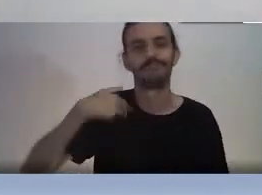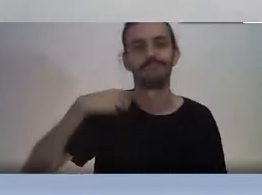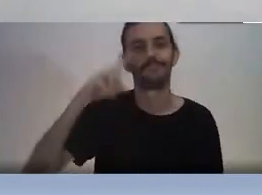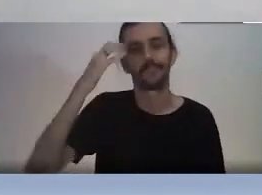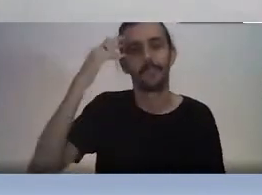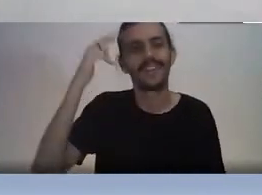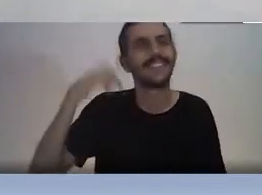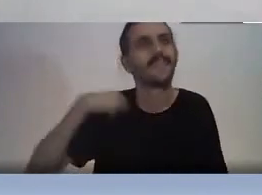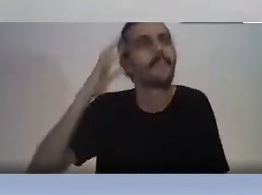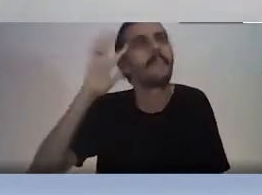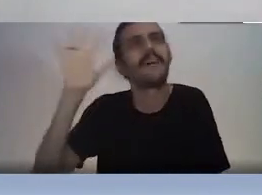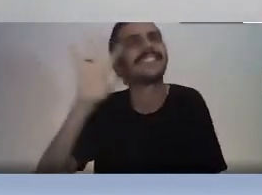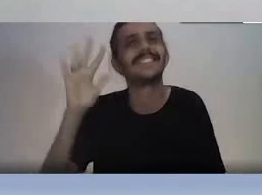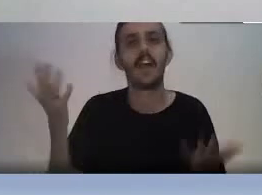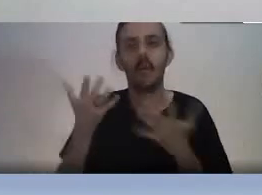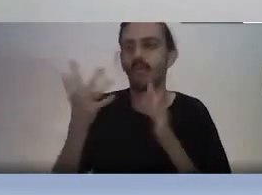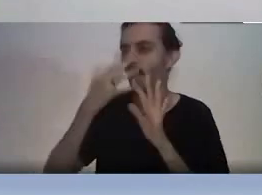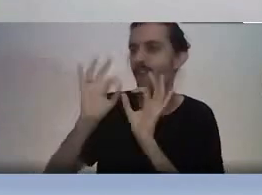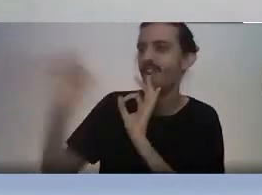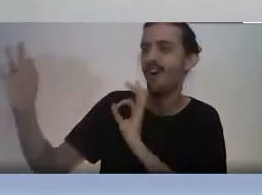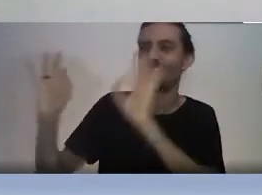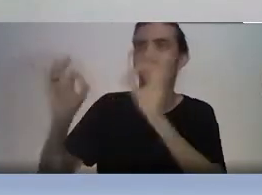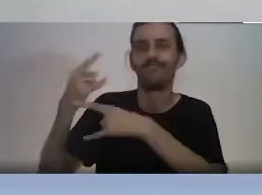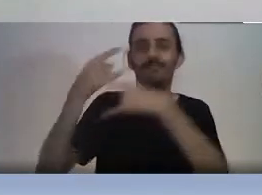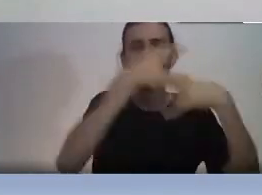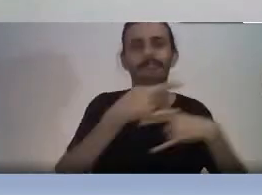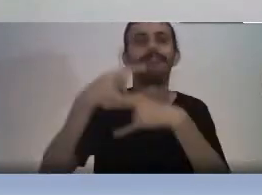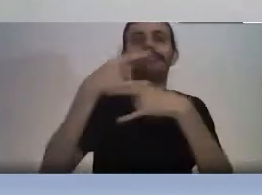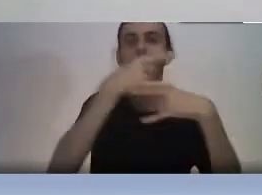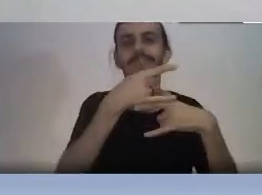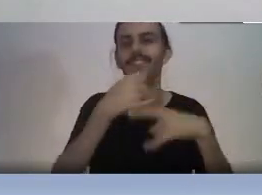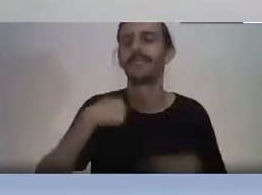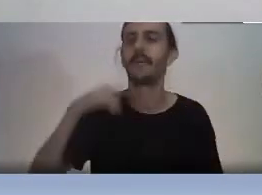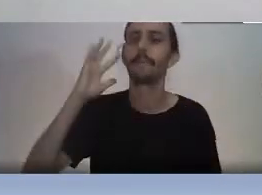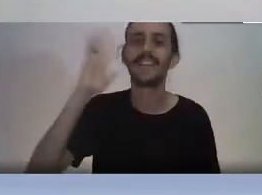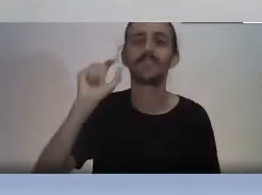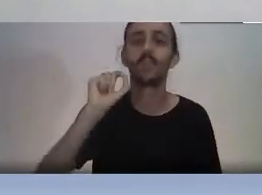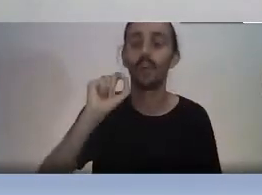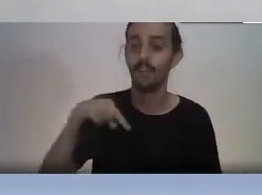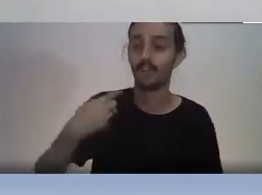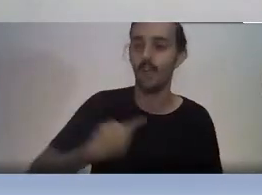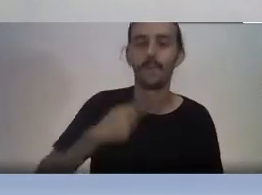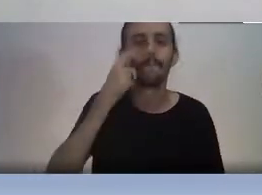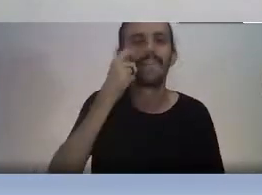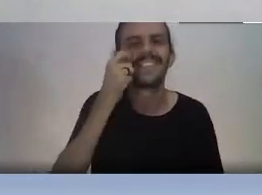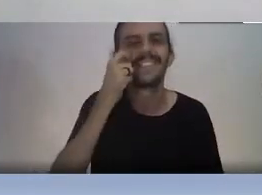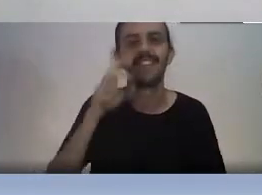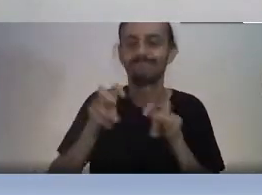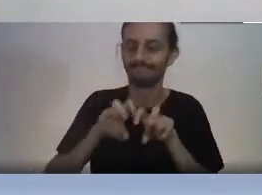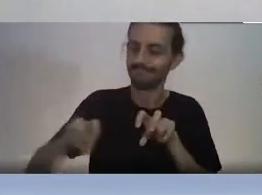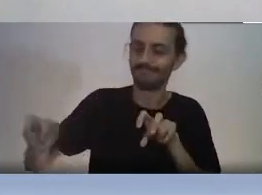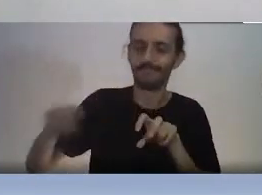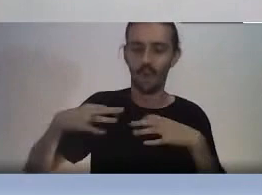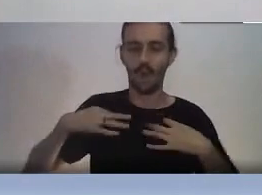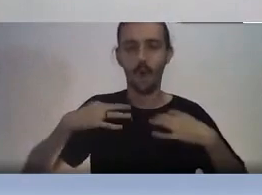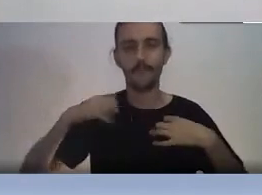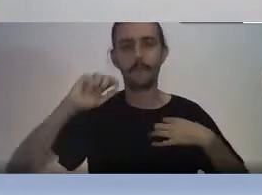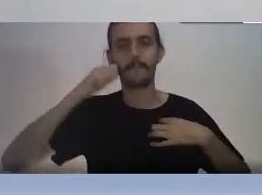UFSPA, com as nossas roupas azul e preta, vendo nossos professores e professoras, nossos amigos,